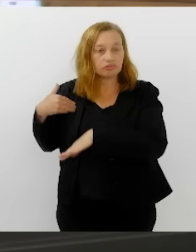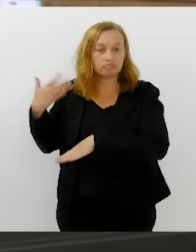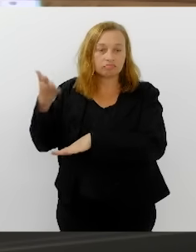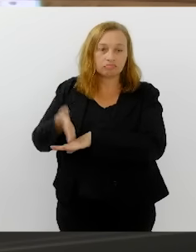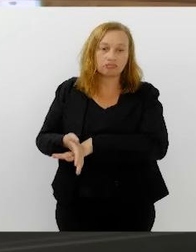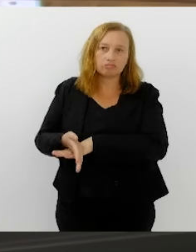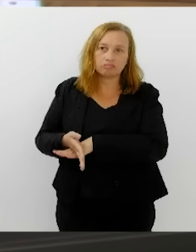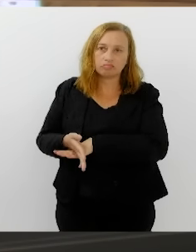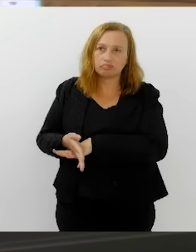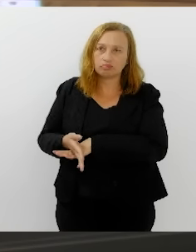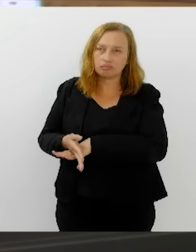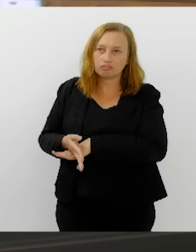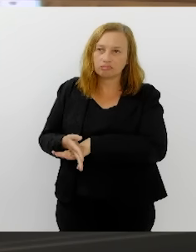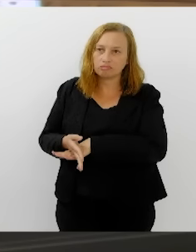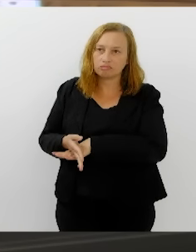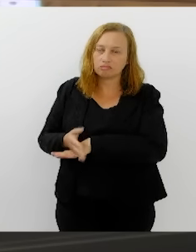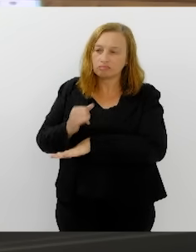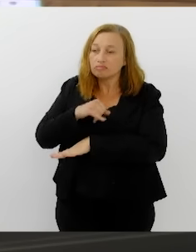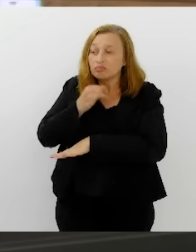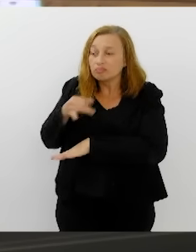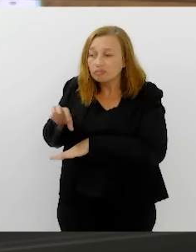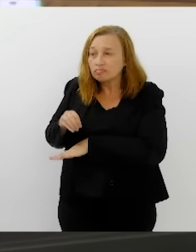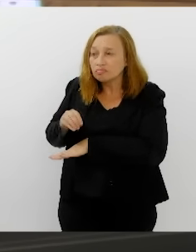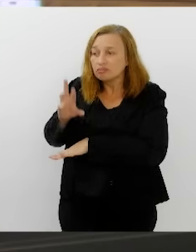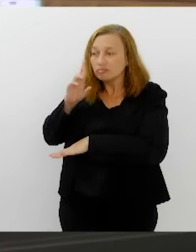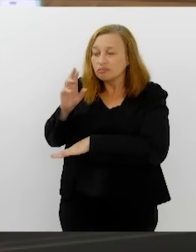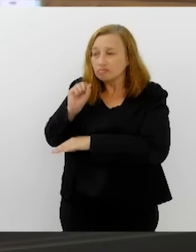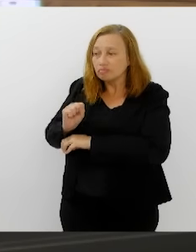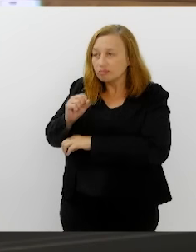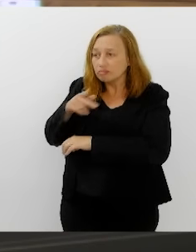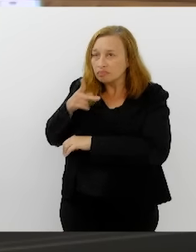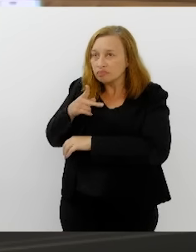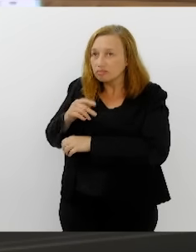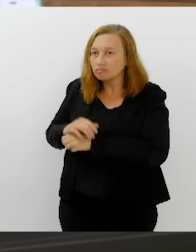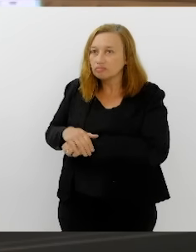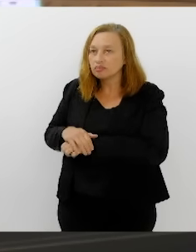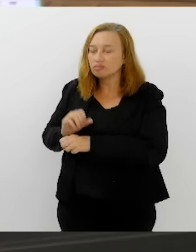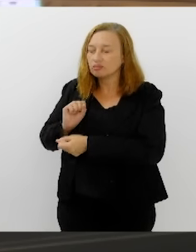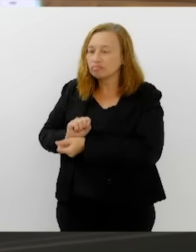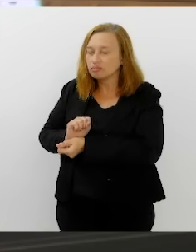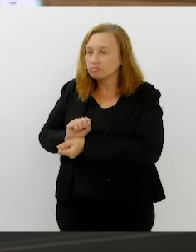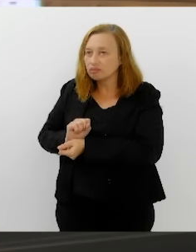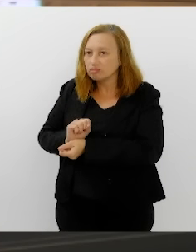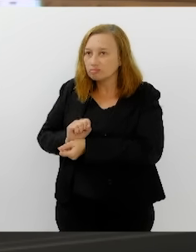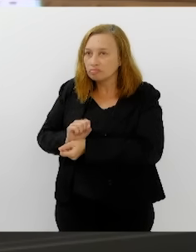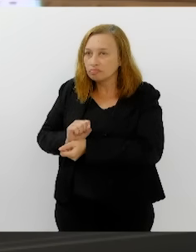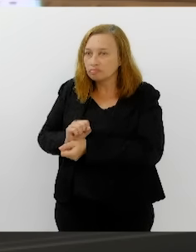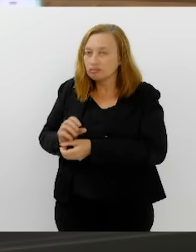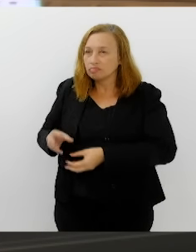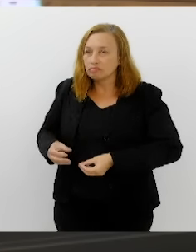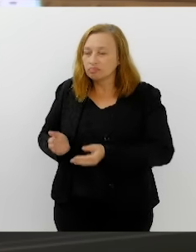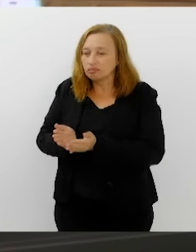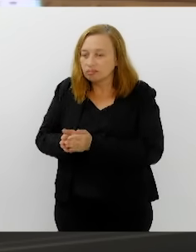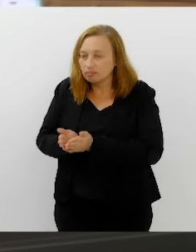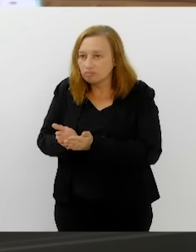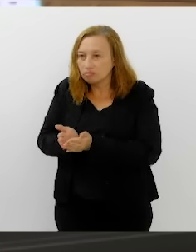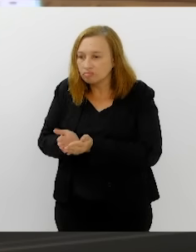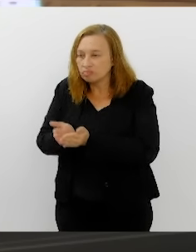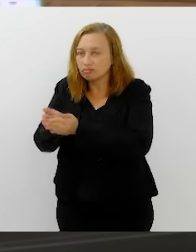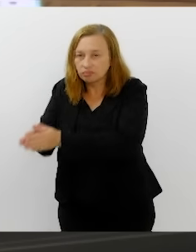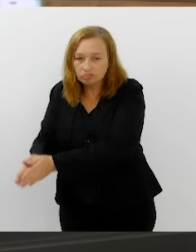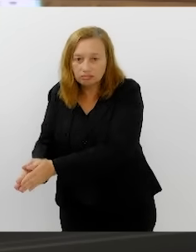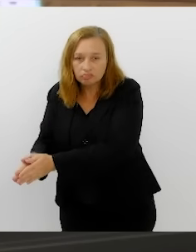bom, senhor João, posso falar com o senhor? E ele parava, colocava o livro e ficava,